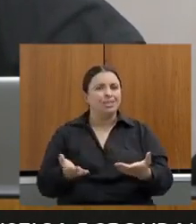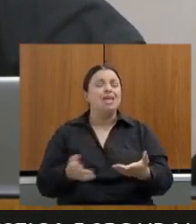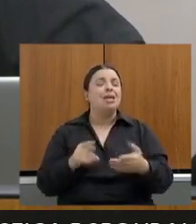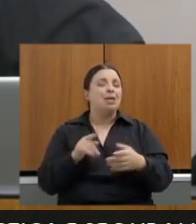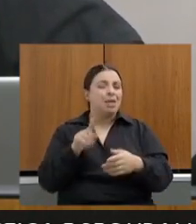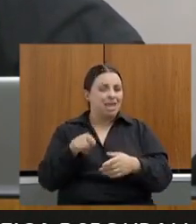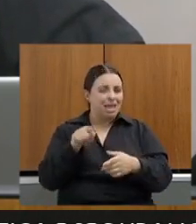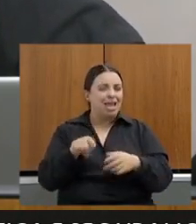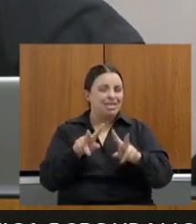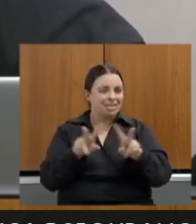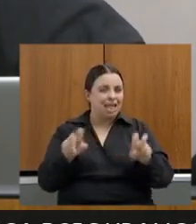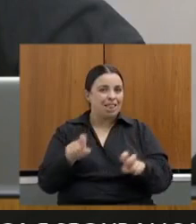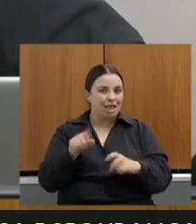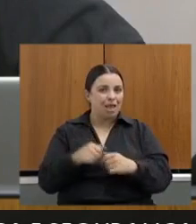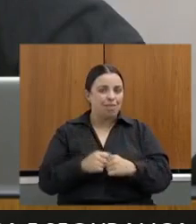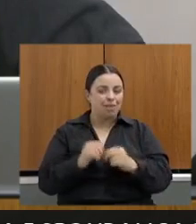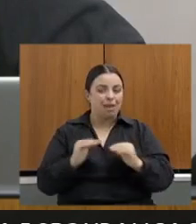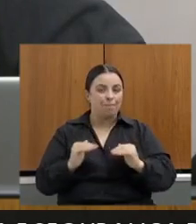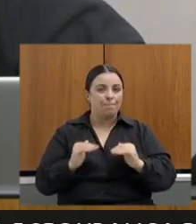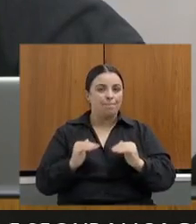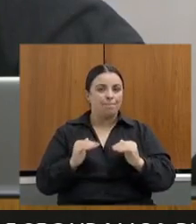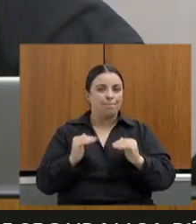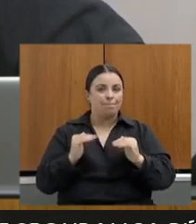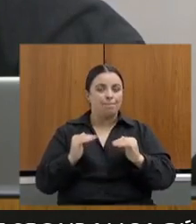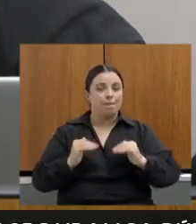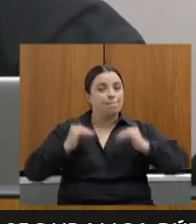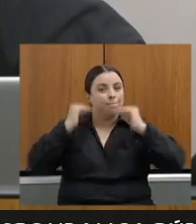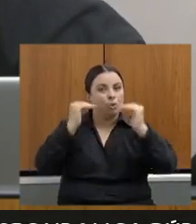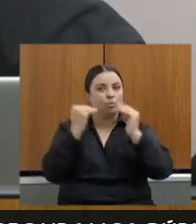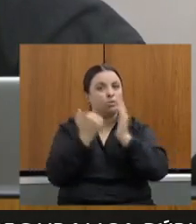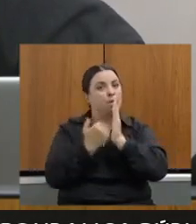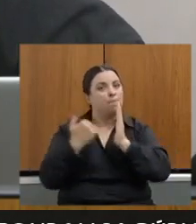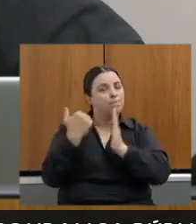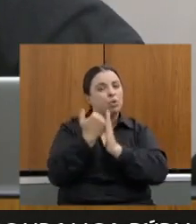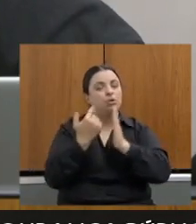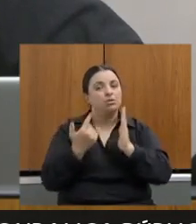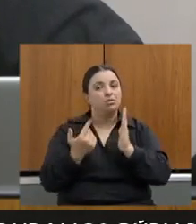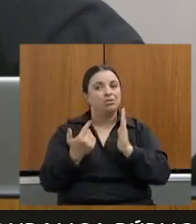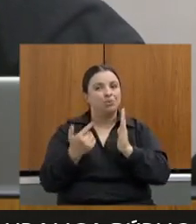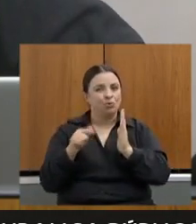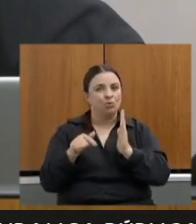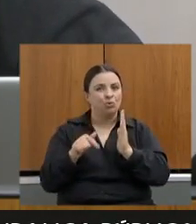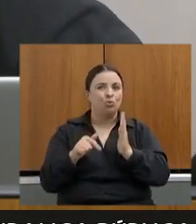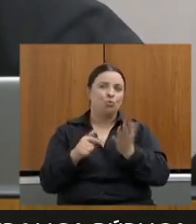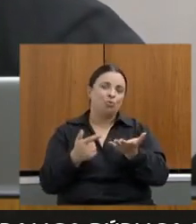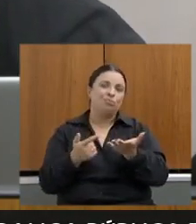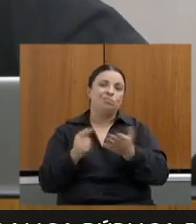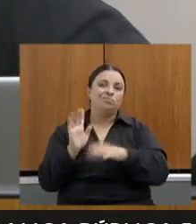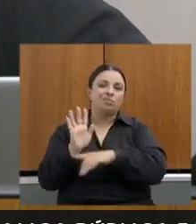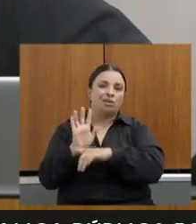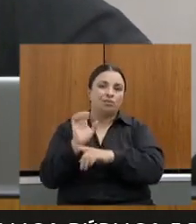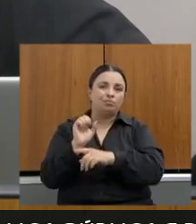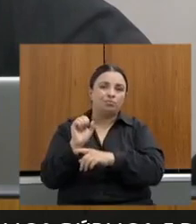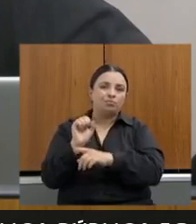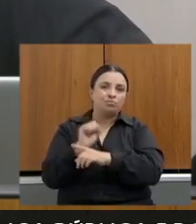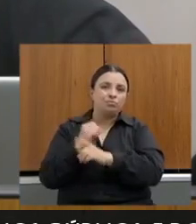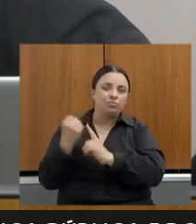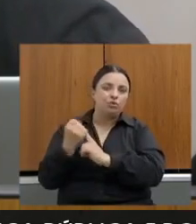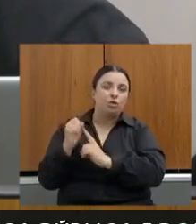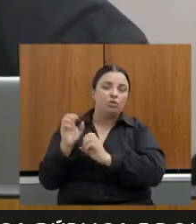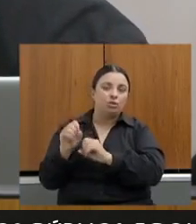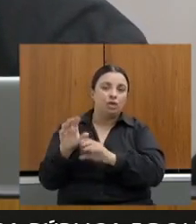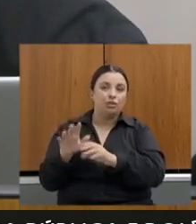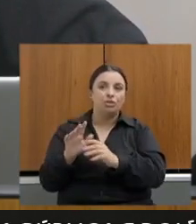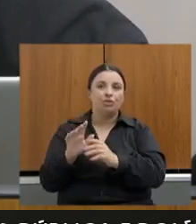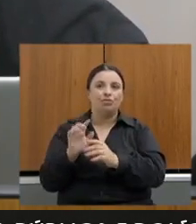aplicativos a gente viu isso na prática na gestão do secretário do General Mário Araújo que foi uma farra do